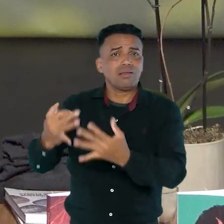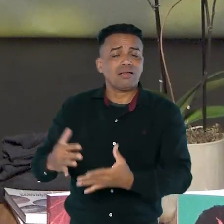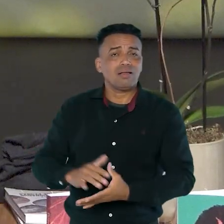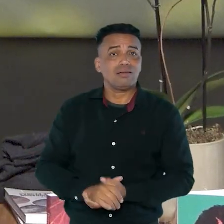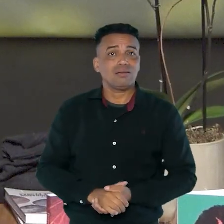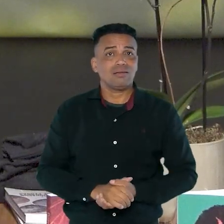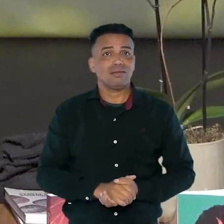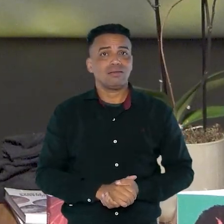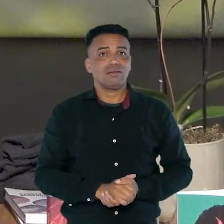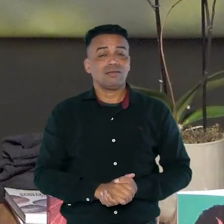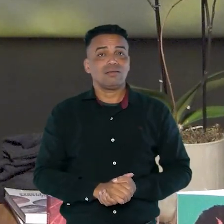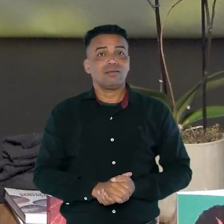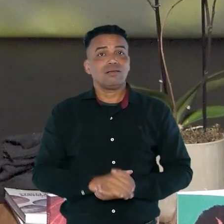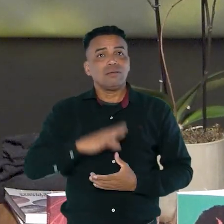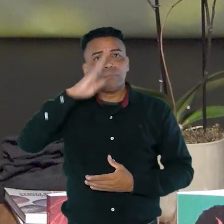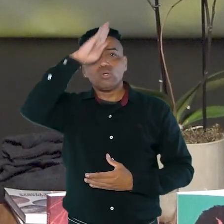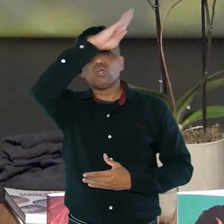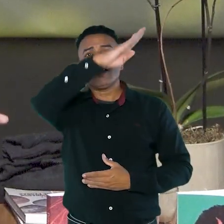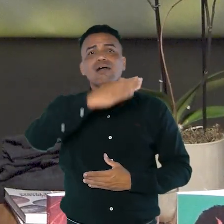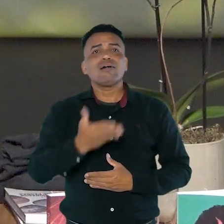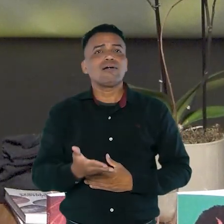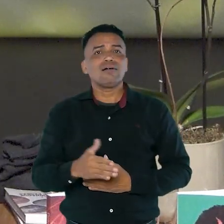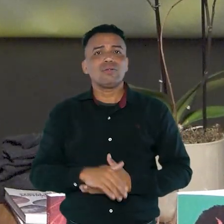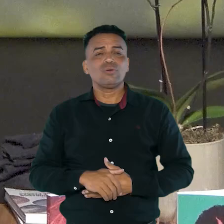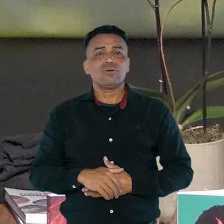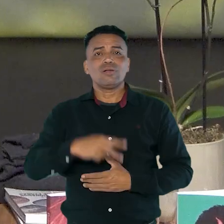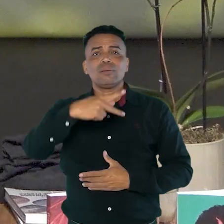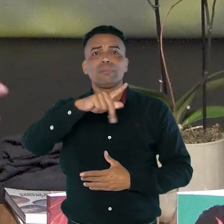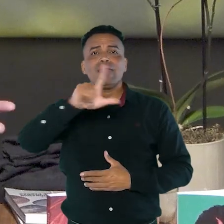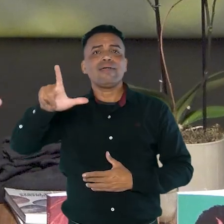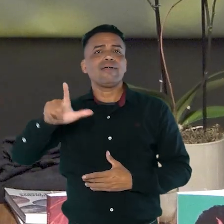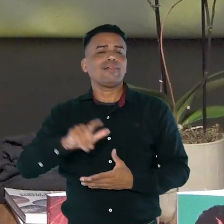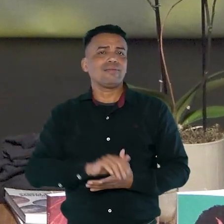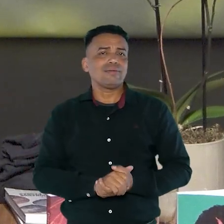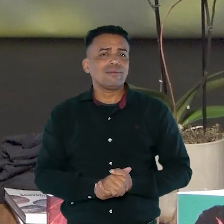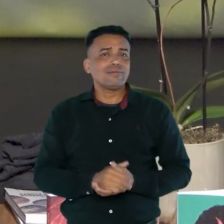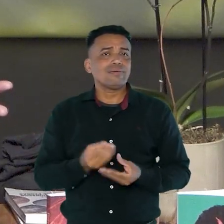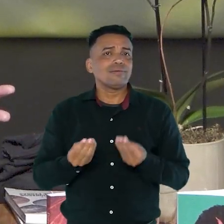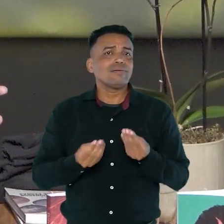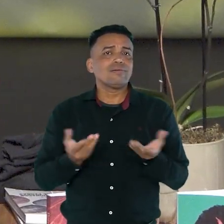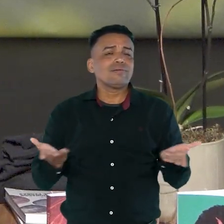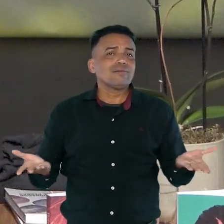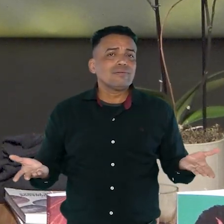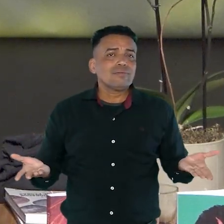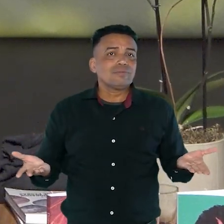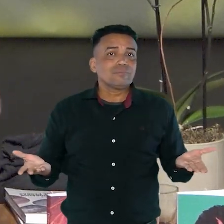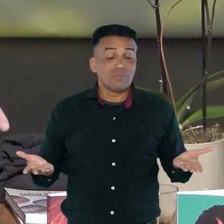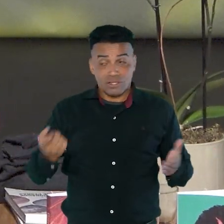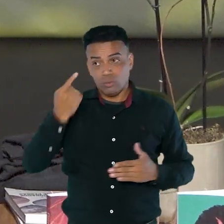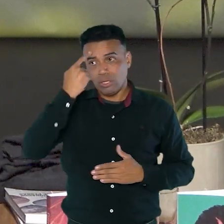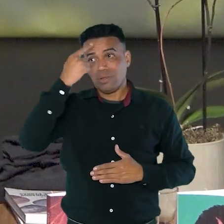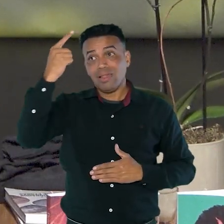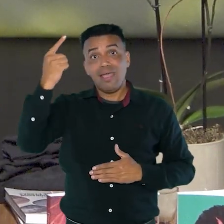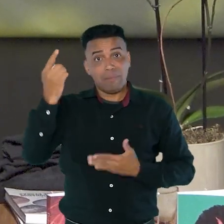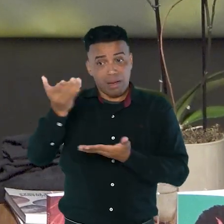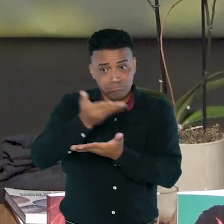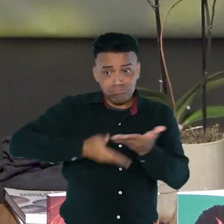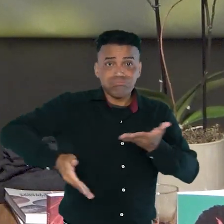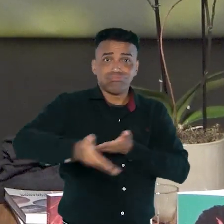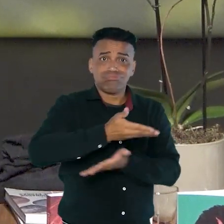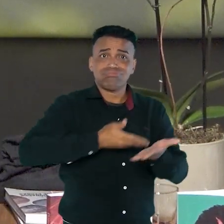É difícil para mim falar, e o Bolsonaro? E o PL? Não é? A gente tem uma ideia para